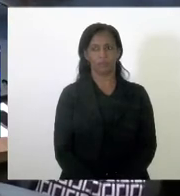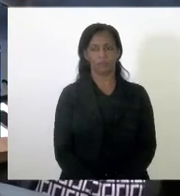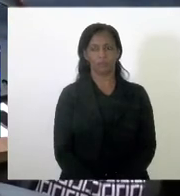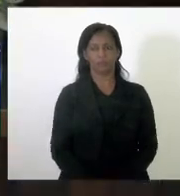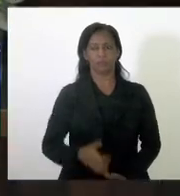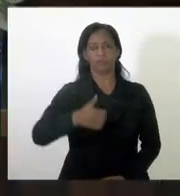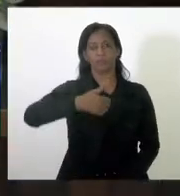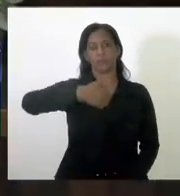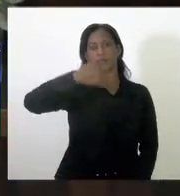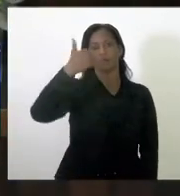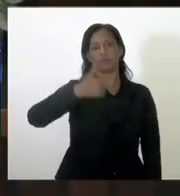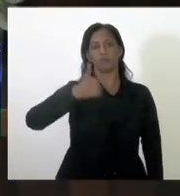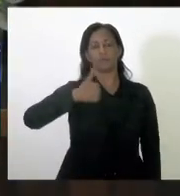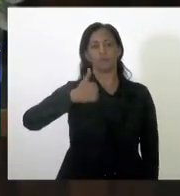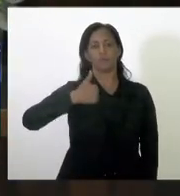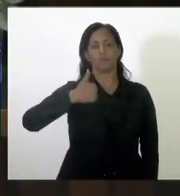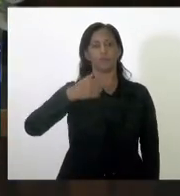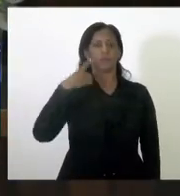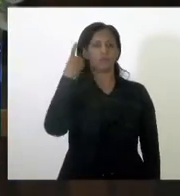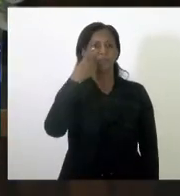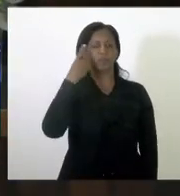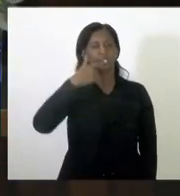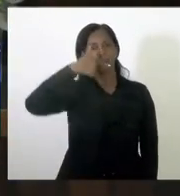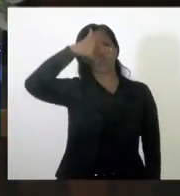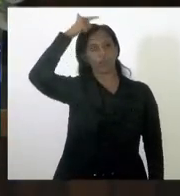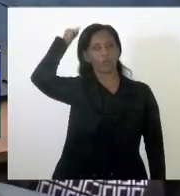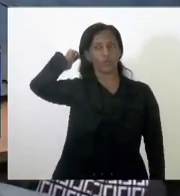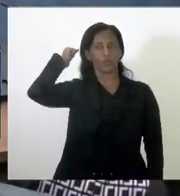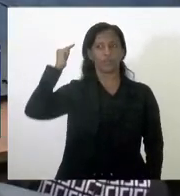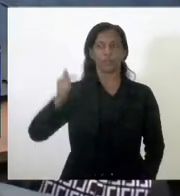Primeiro orador inscrito é o nome do deputado Luiz Paulo.